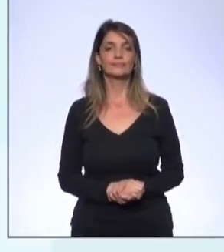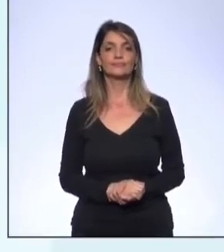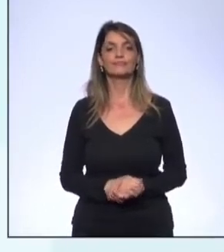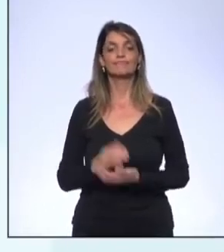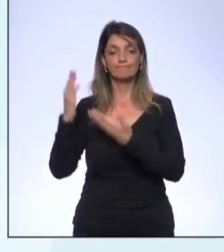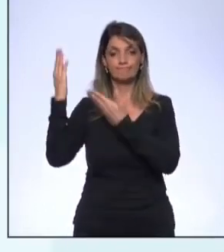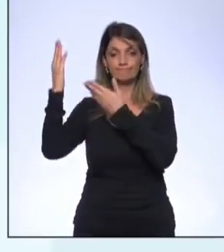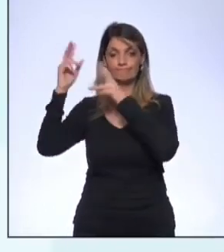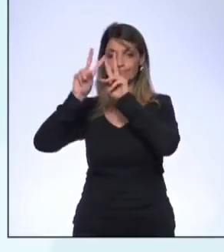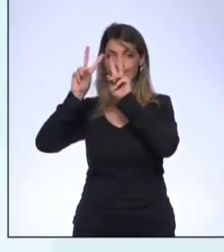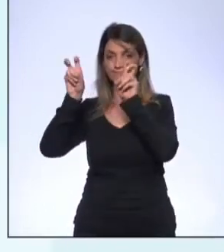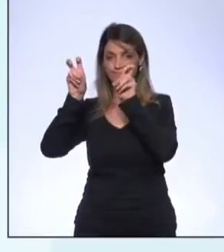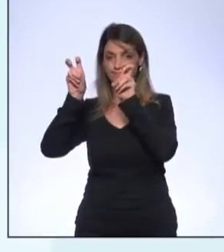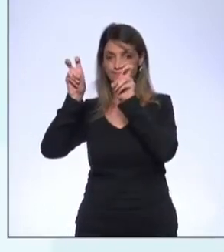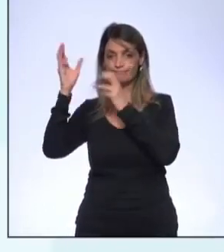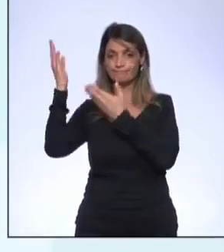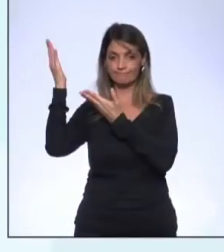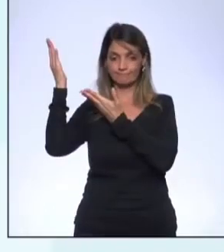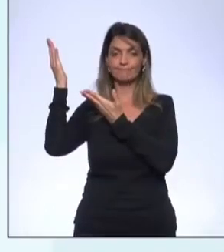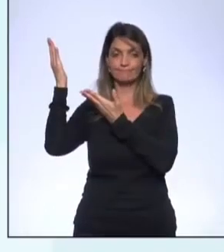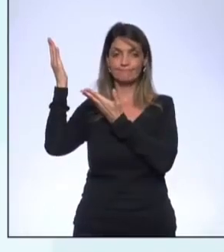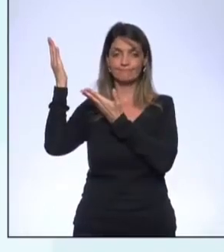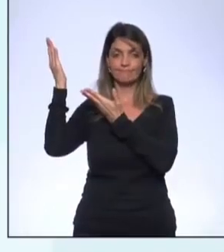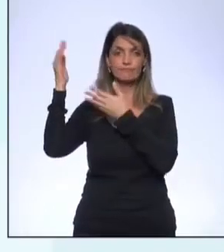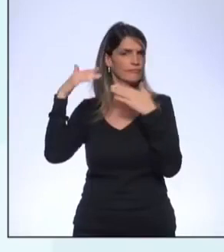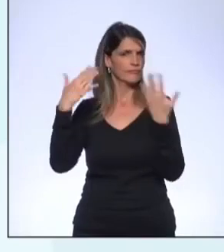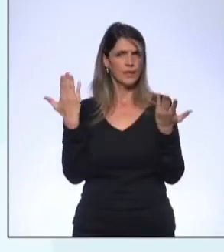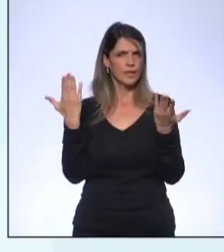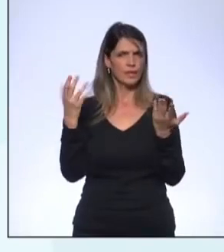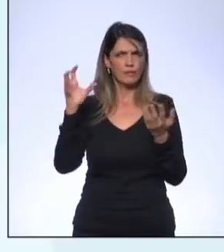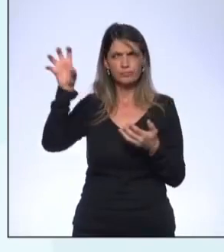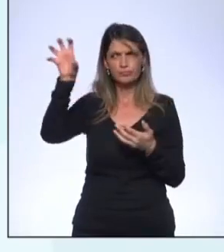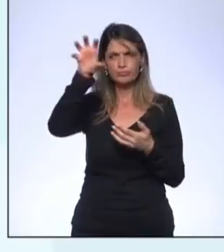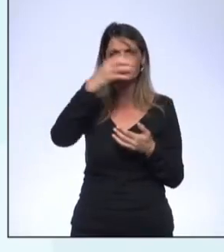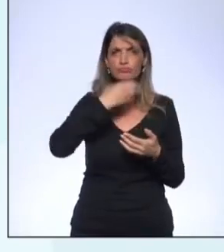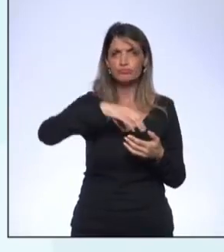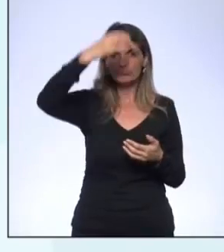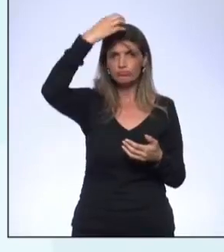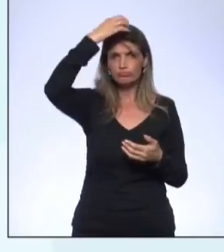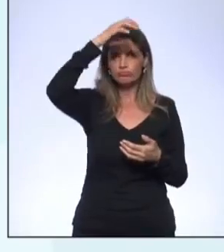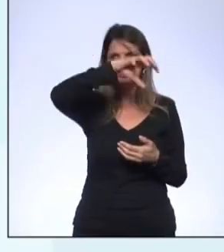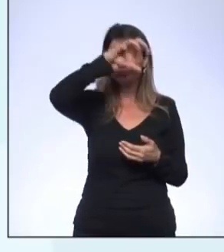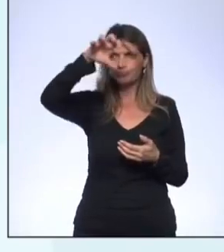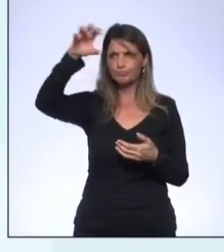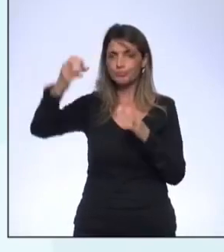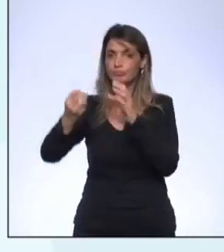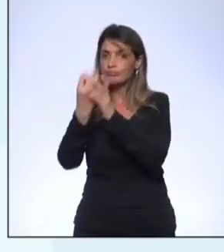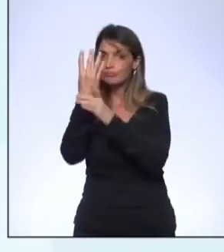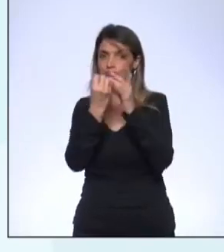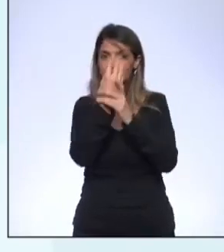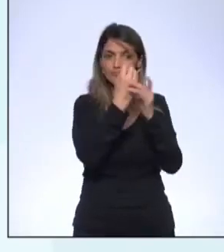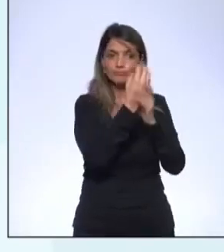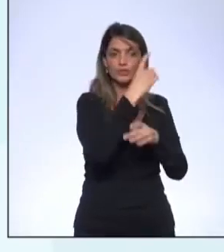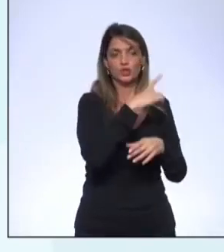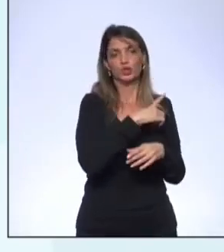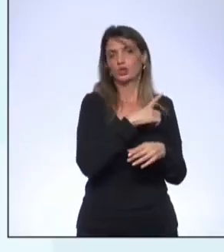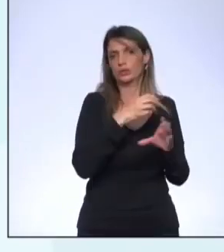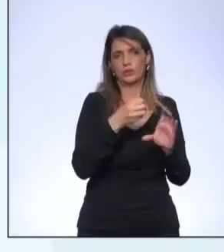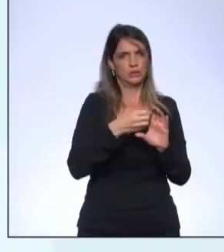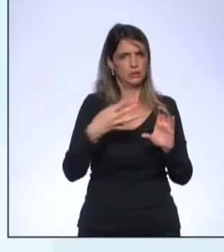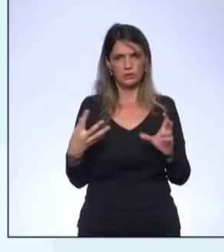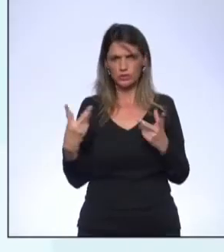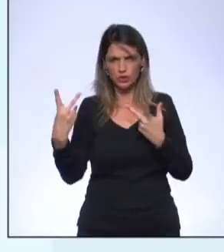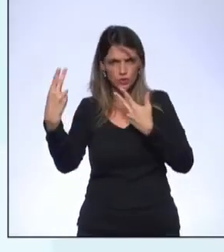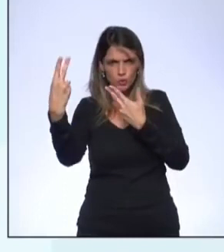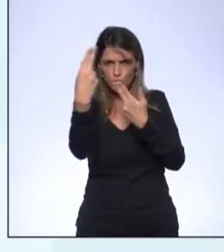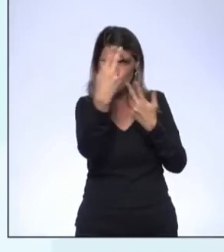Absolutismo monárquico, tá aí, tá? Então essas monarquias que se formaram, né, elas tinham uma mesma característica